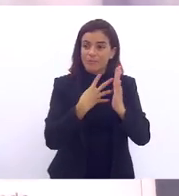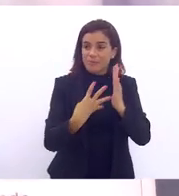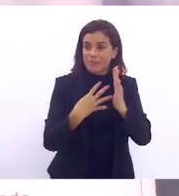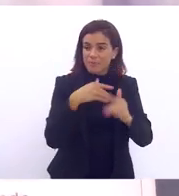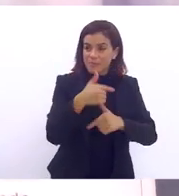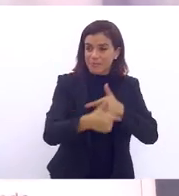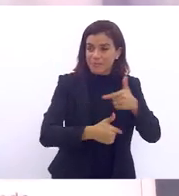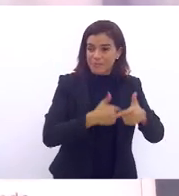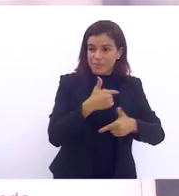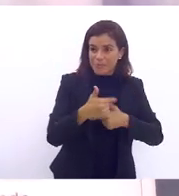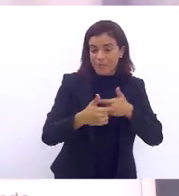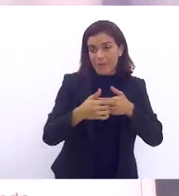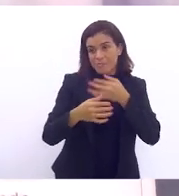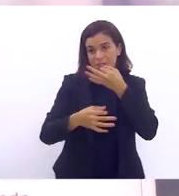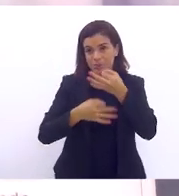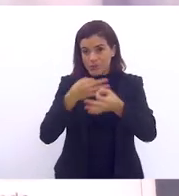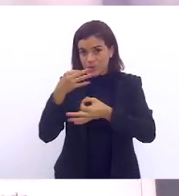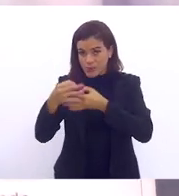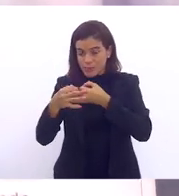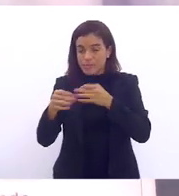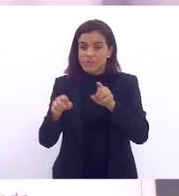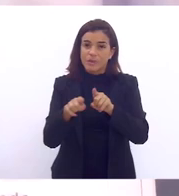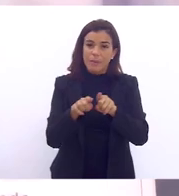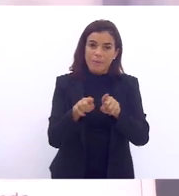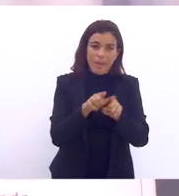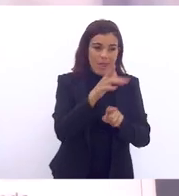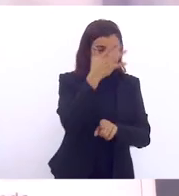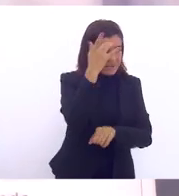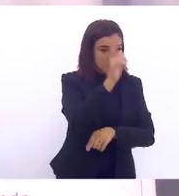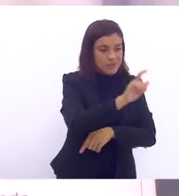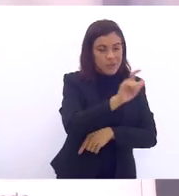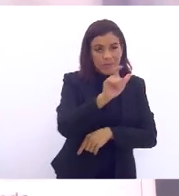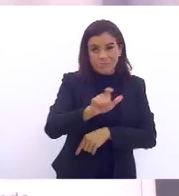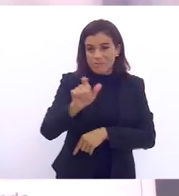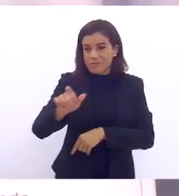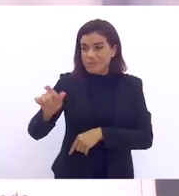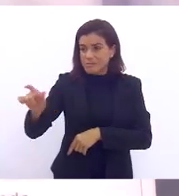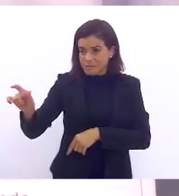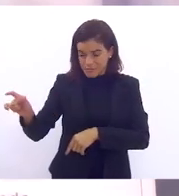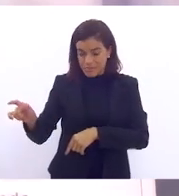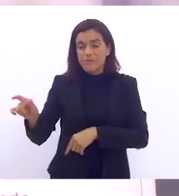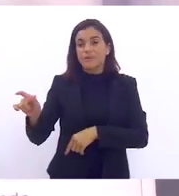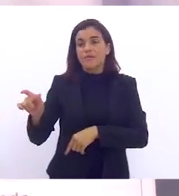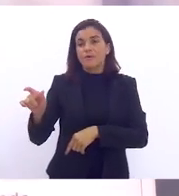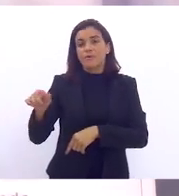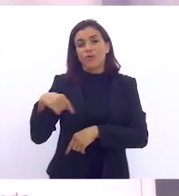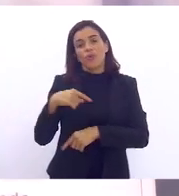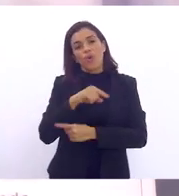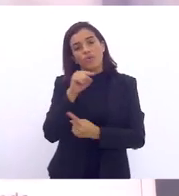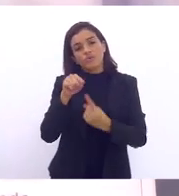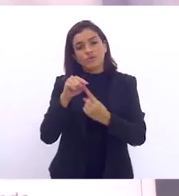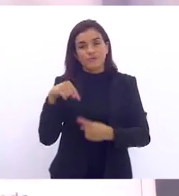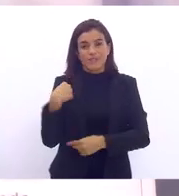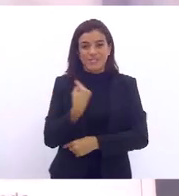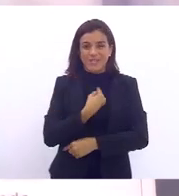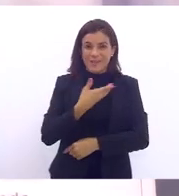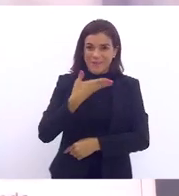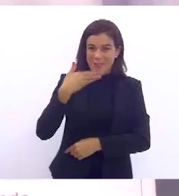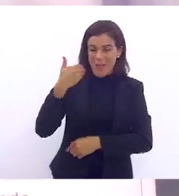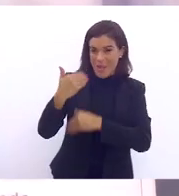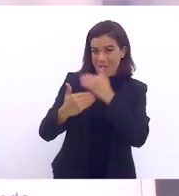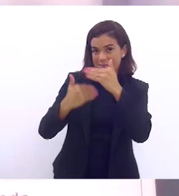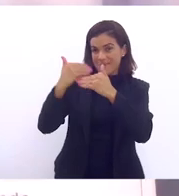da nossa parte eh dos das demais pessoas que estão aqui eh para que a gente possa melhorar eh cada vez